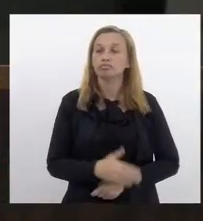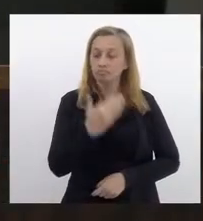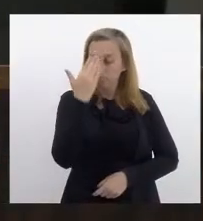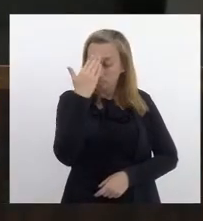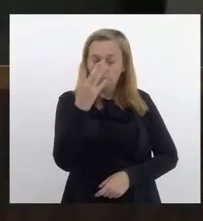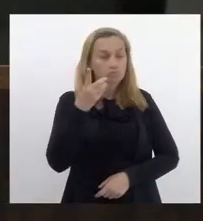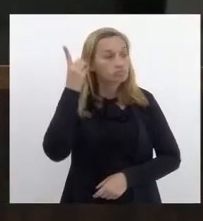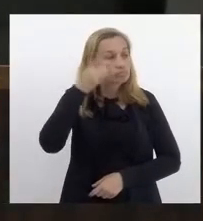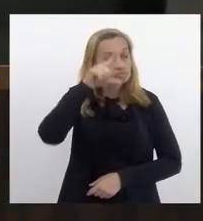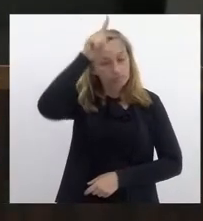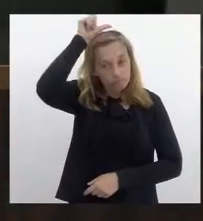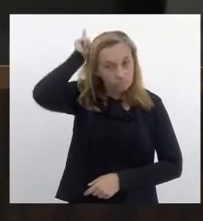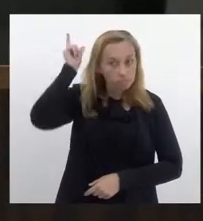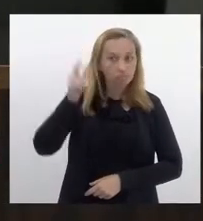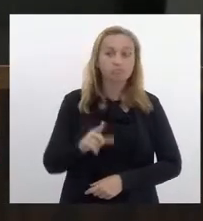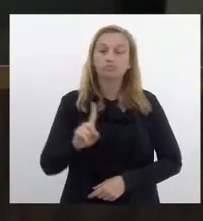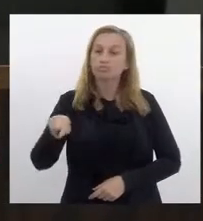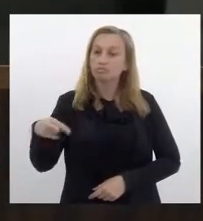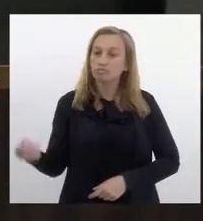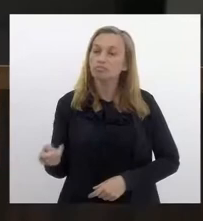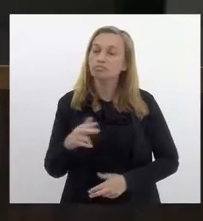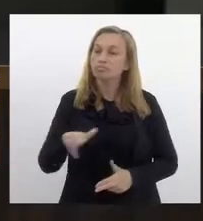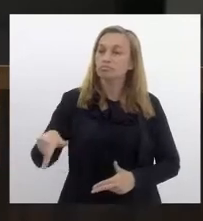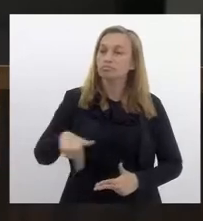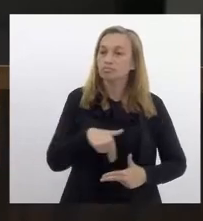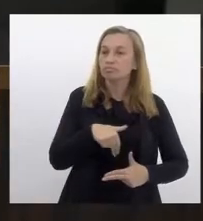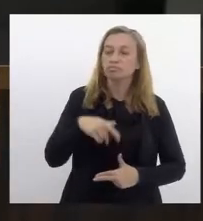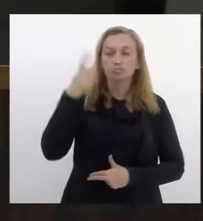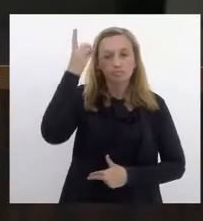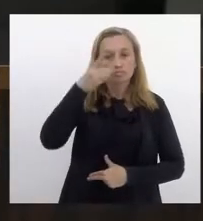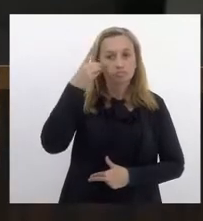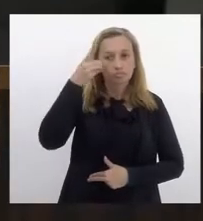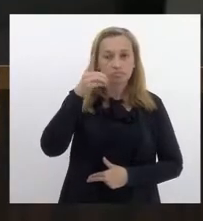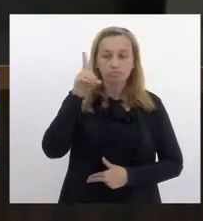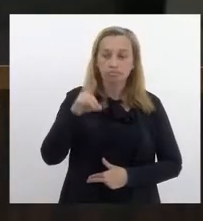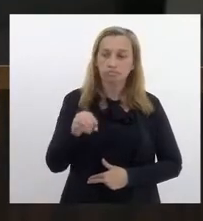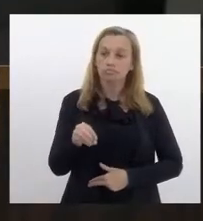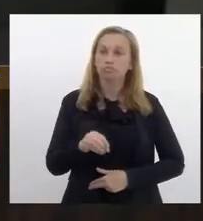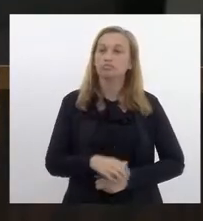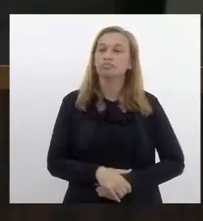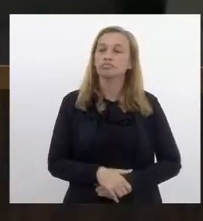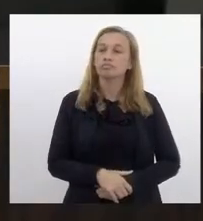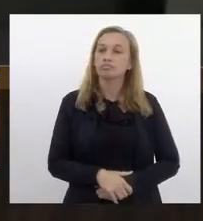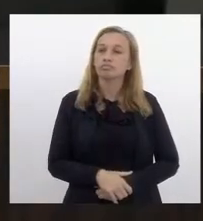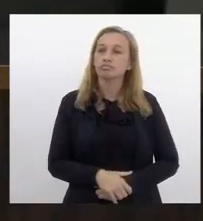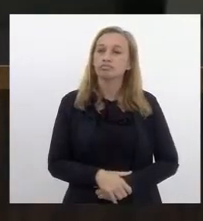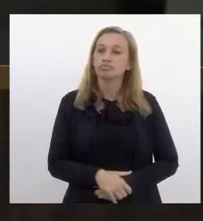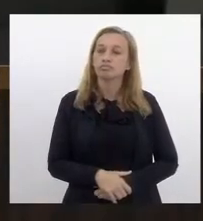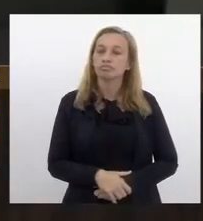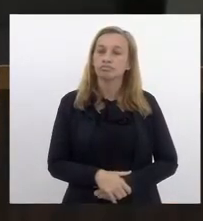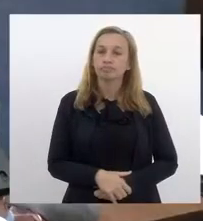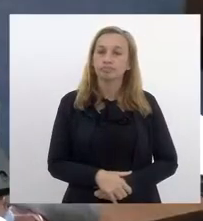Agradecendo ao deputado Luiz Paulo, próximo orador inscrito é o deputado Marcelo Dino.